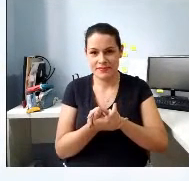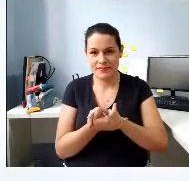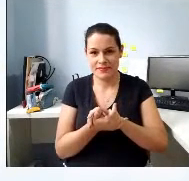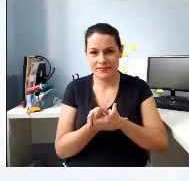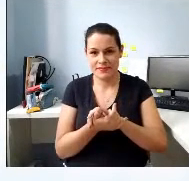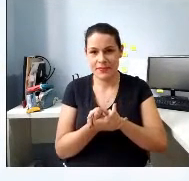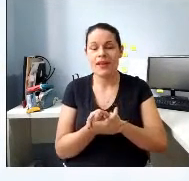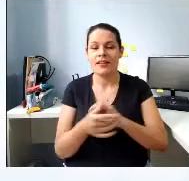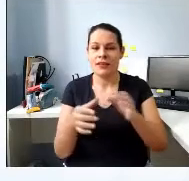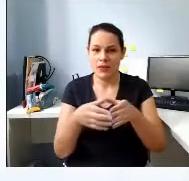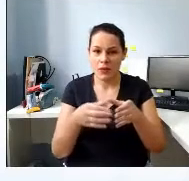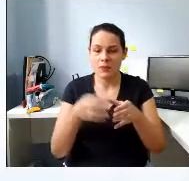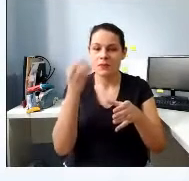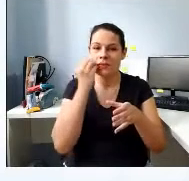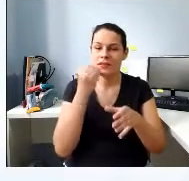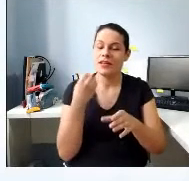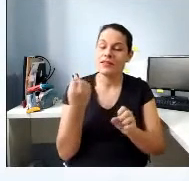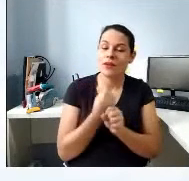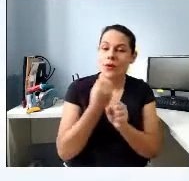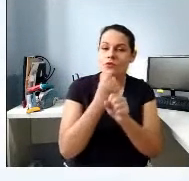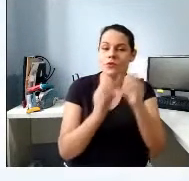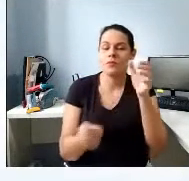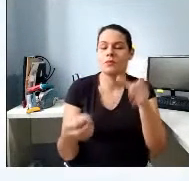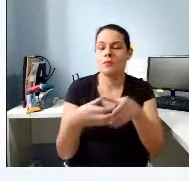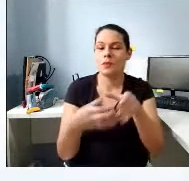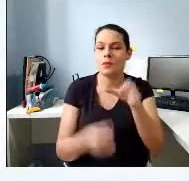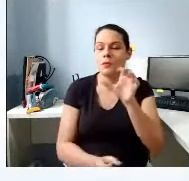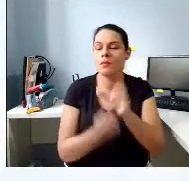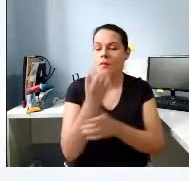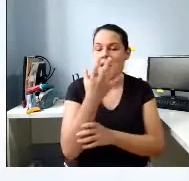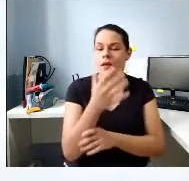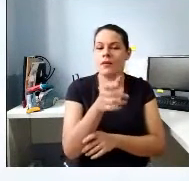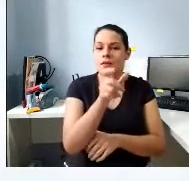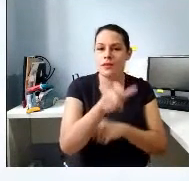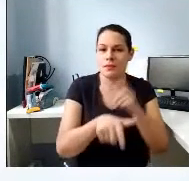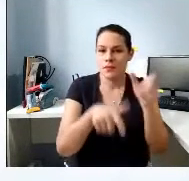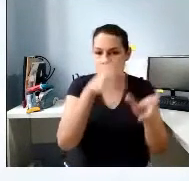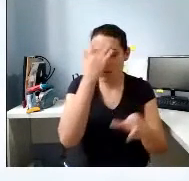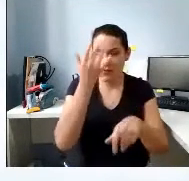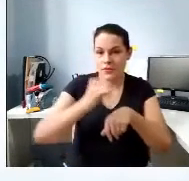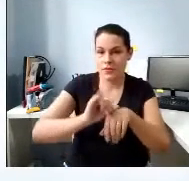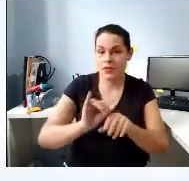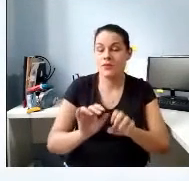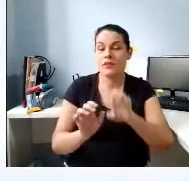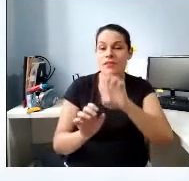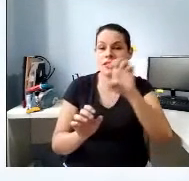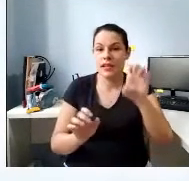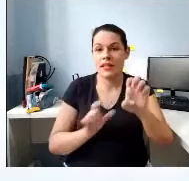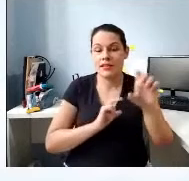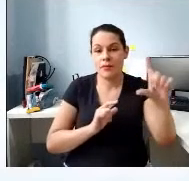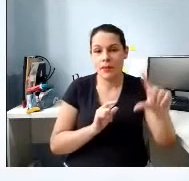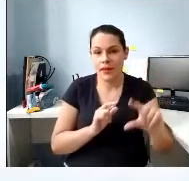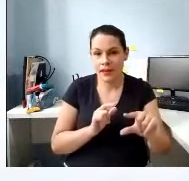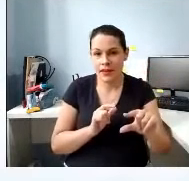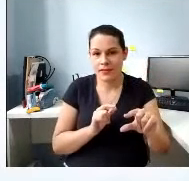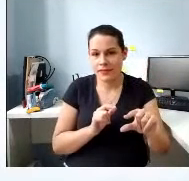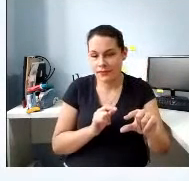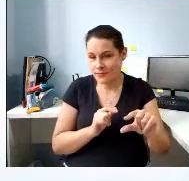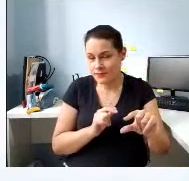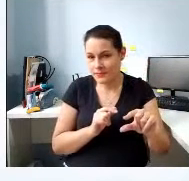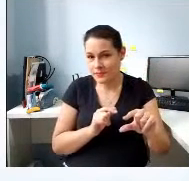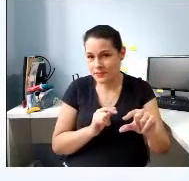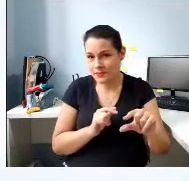construir essa candidatura de centro aí, eles tiveram aí uma queda de 10,5%, passando de 1.067 para